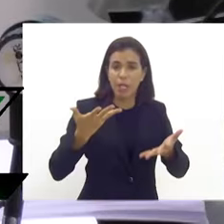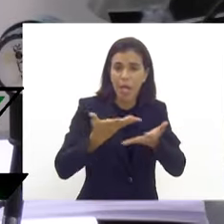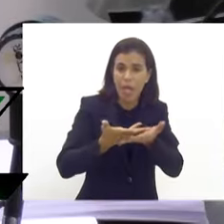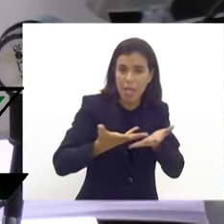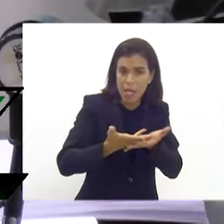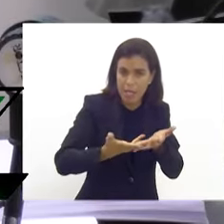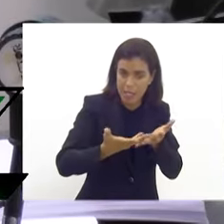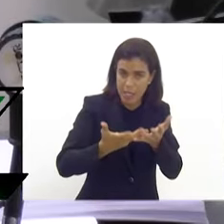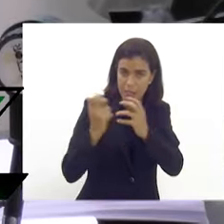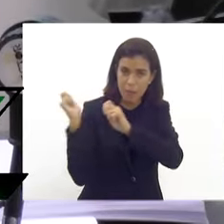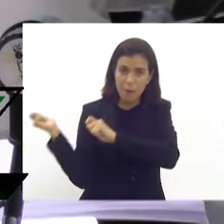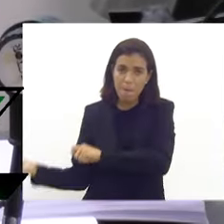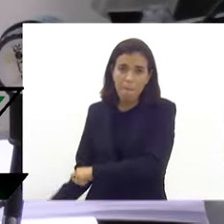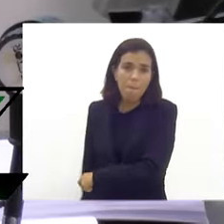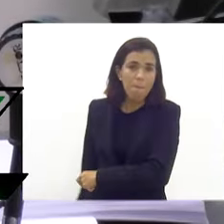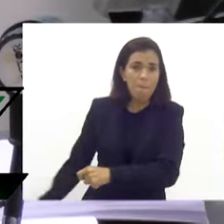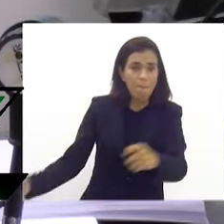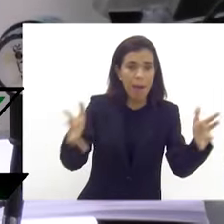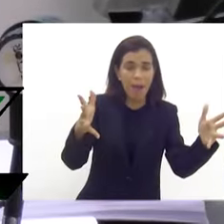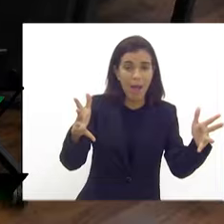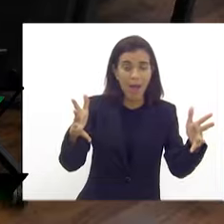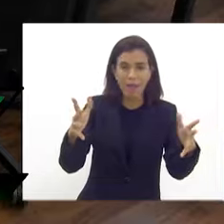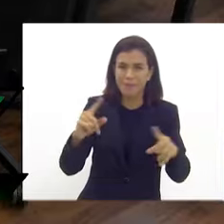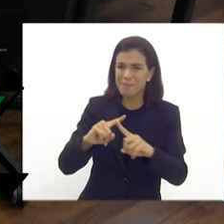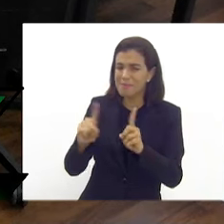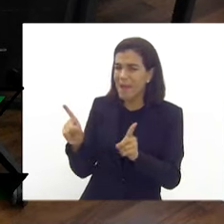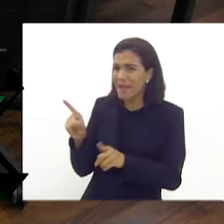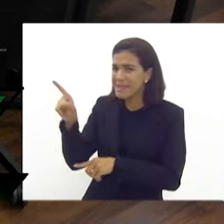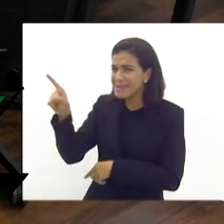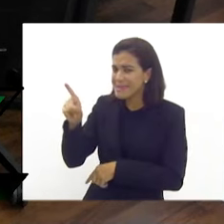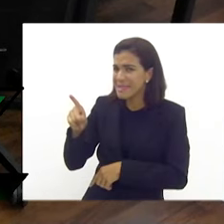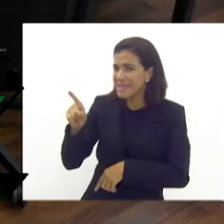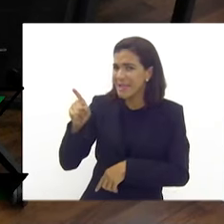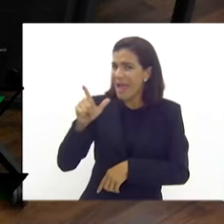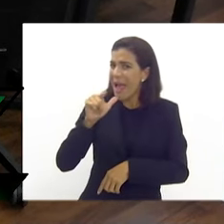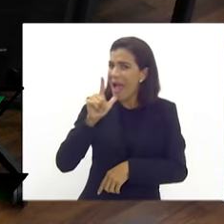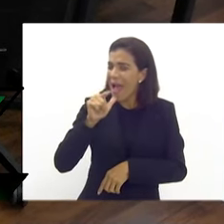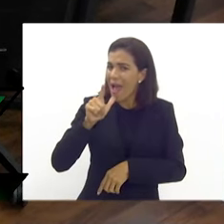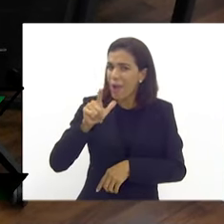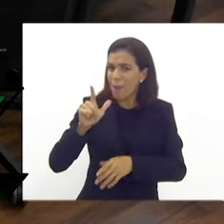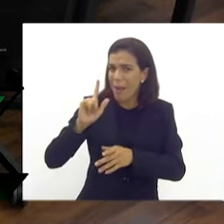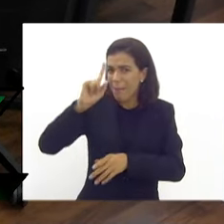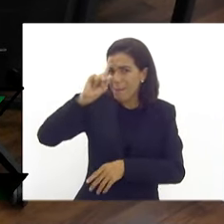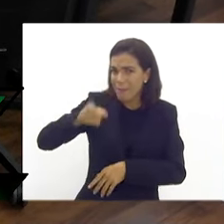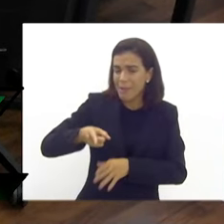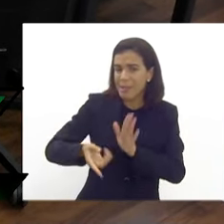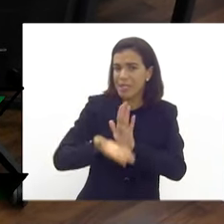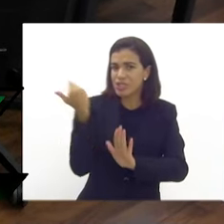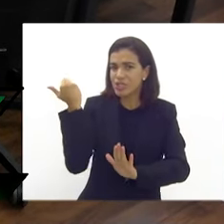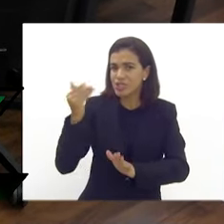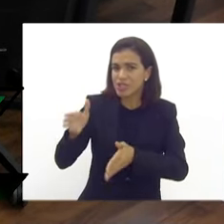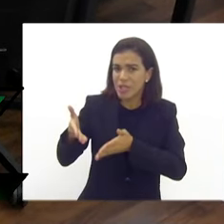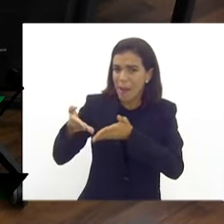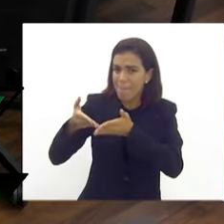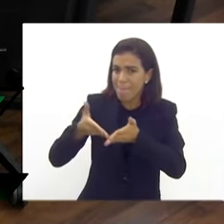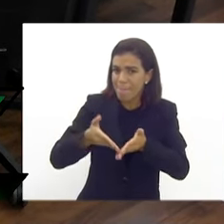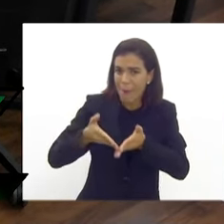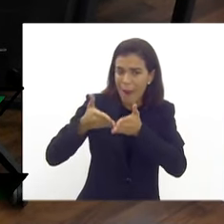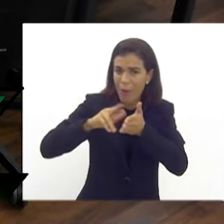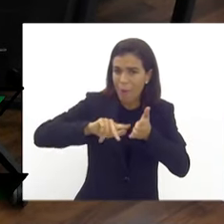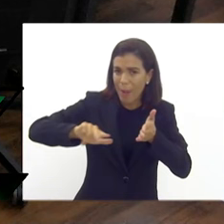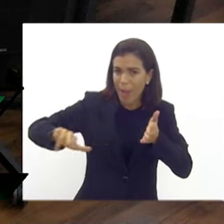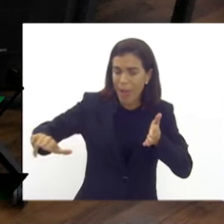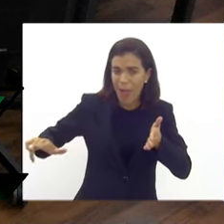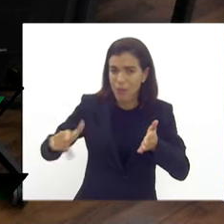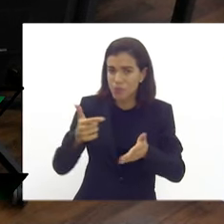diz que a competência não é não é legítima a competência não é restrita a Ibama Então como a ministra e rosa